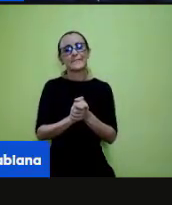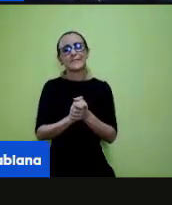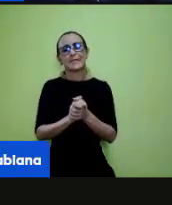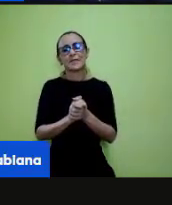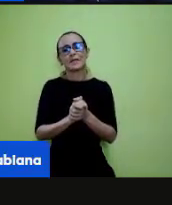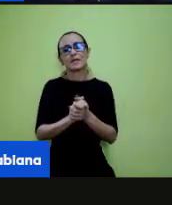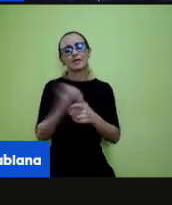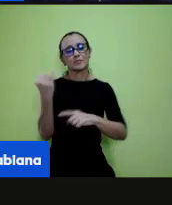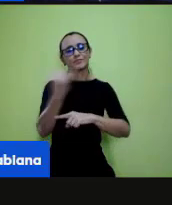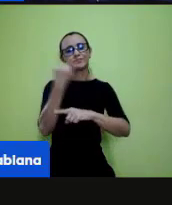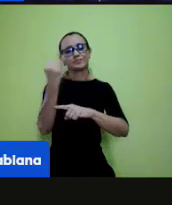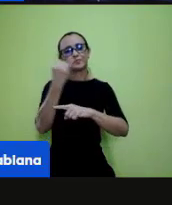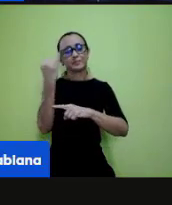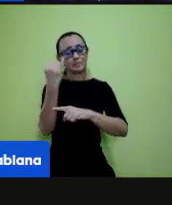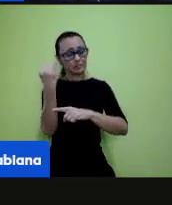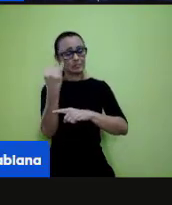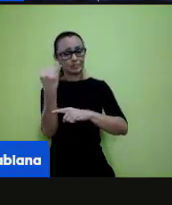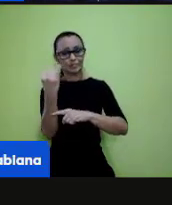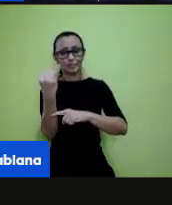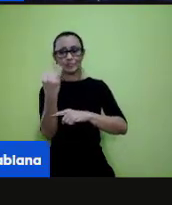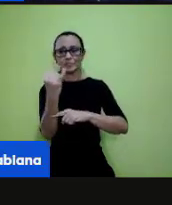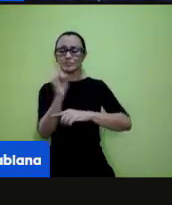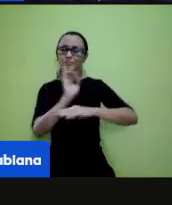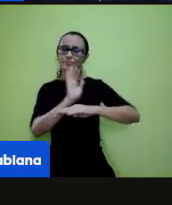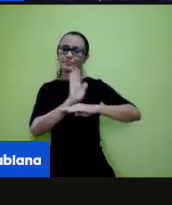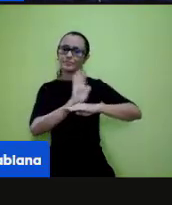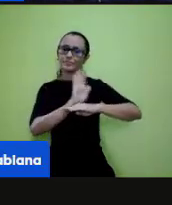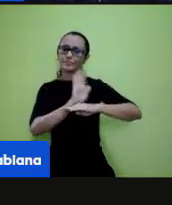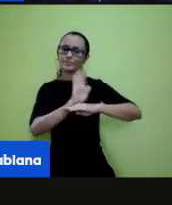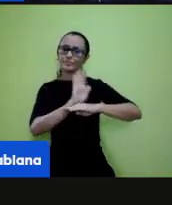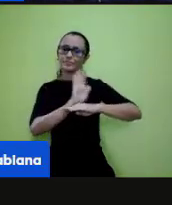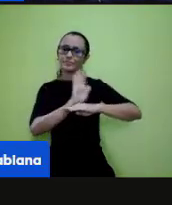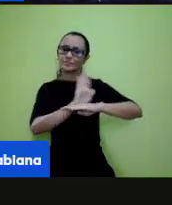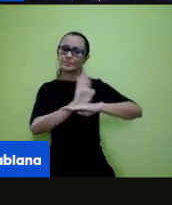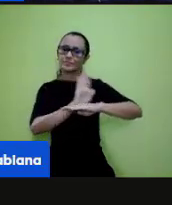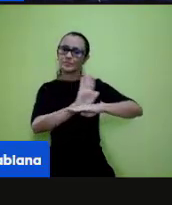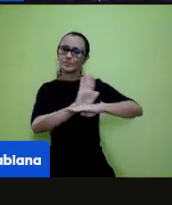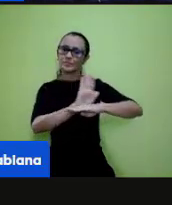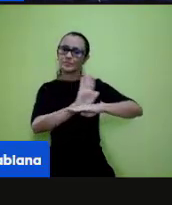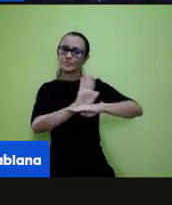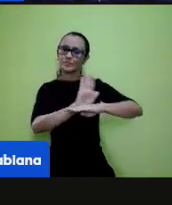medida complementar, é uma medida também que tem os critérios